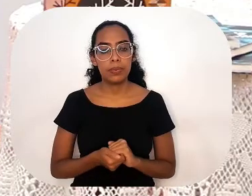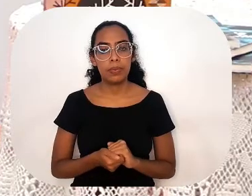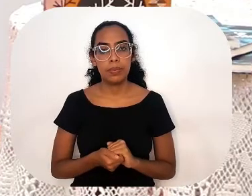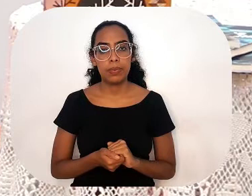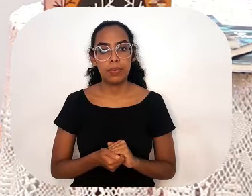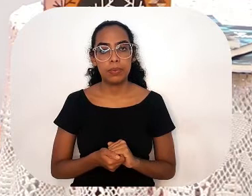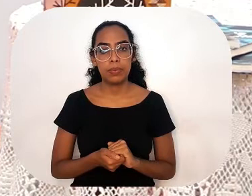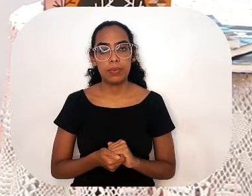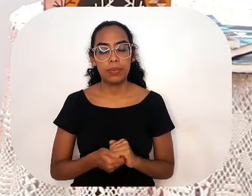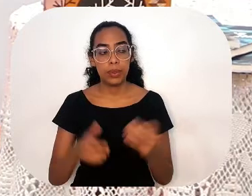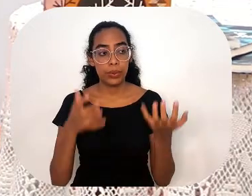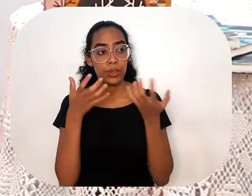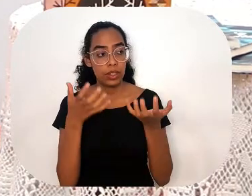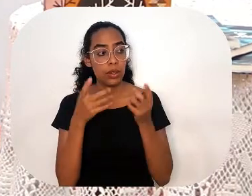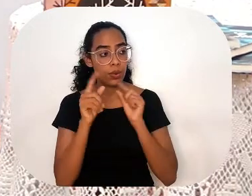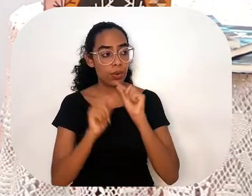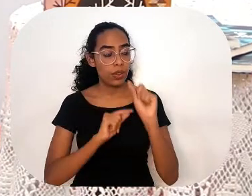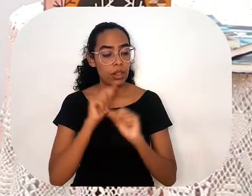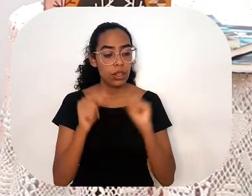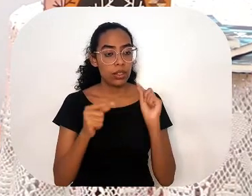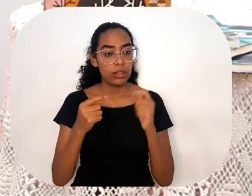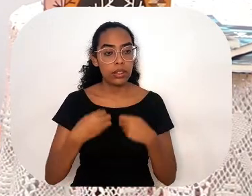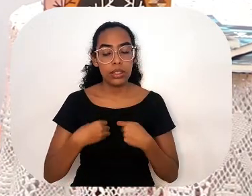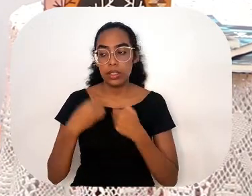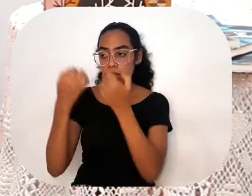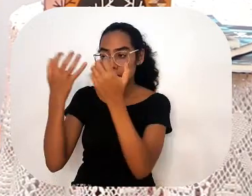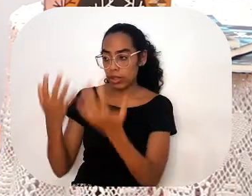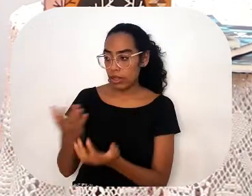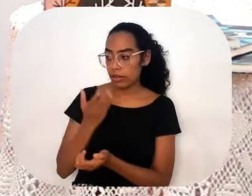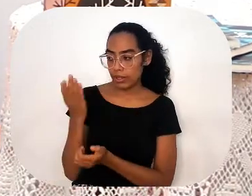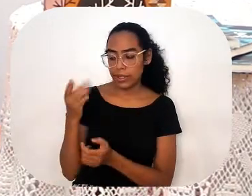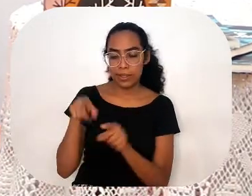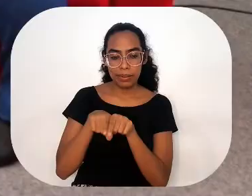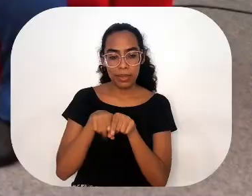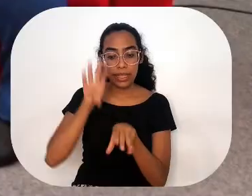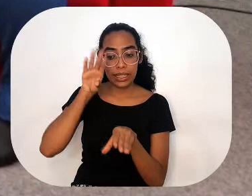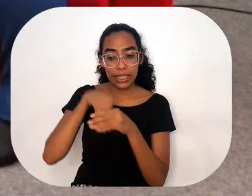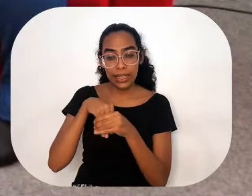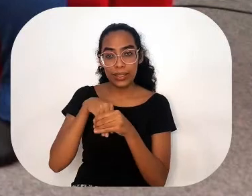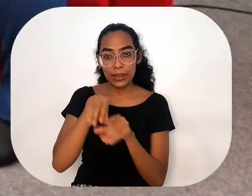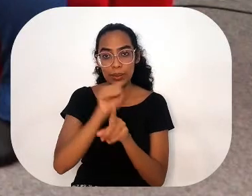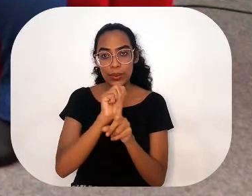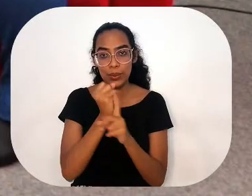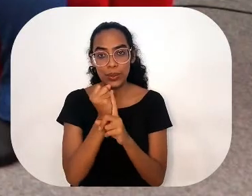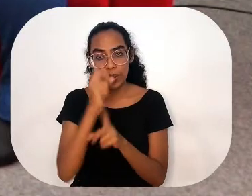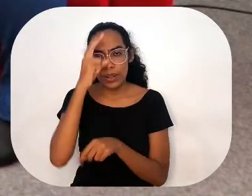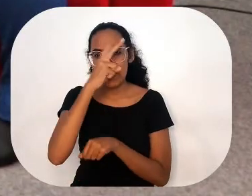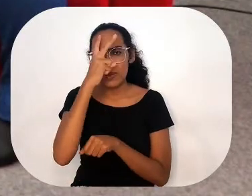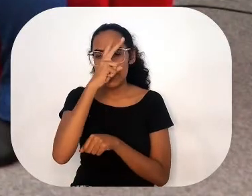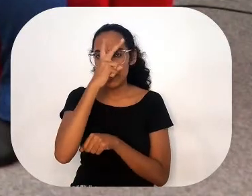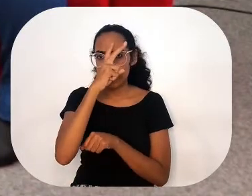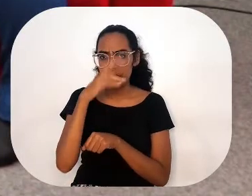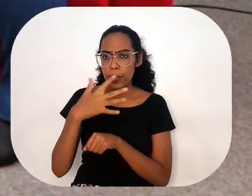tempos felizes na verdade e eu queria até ressaltar a Cristina Eu acho que isso acontece também na sociologia